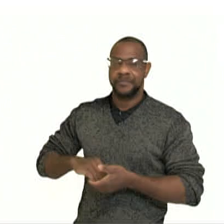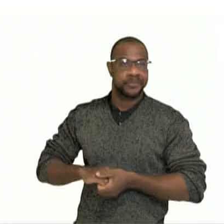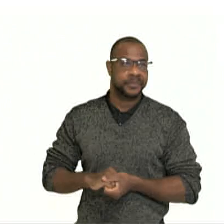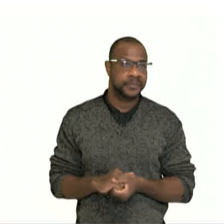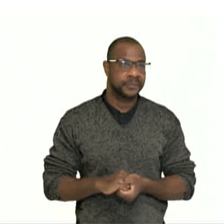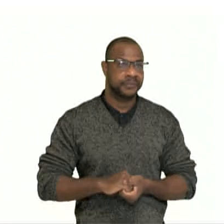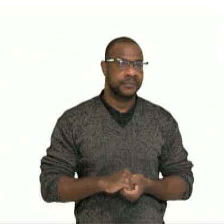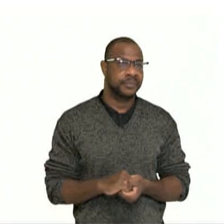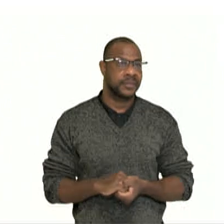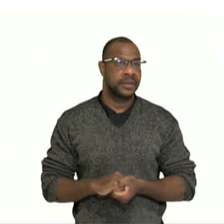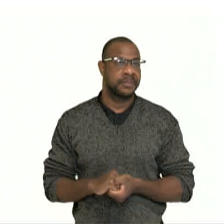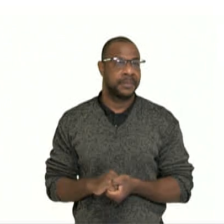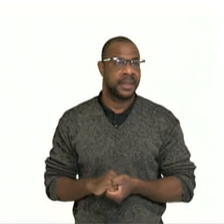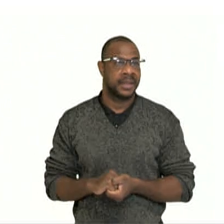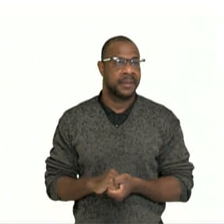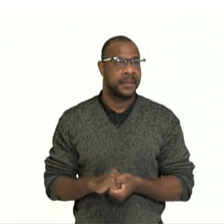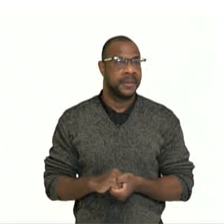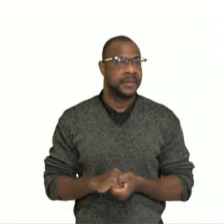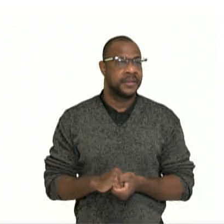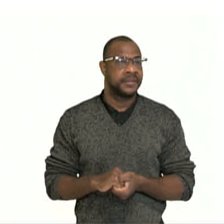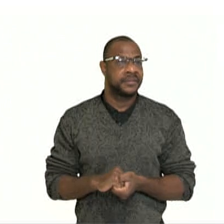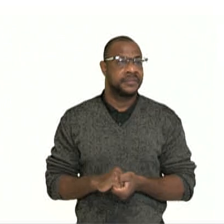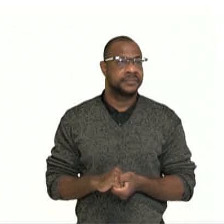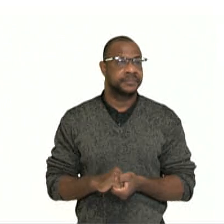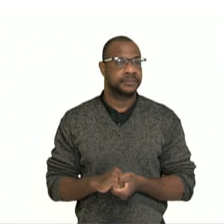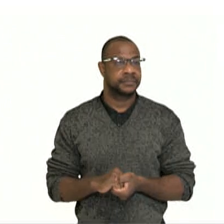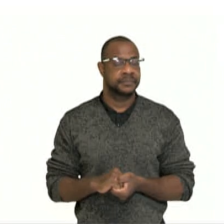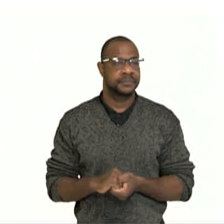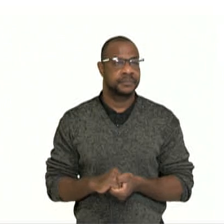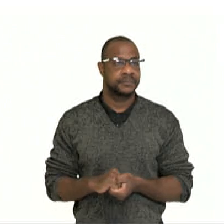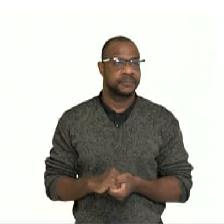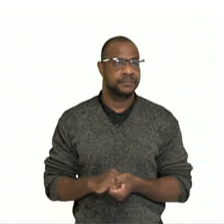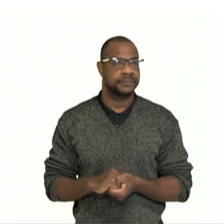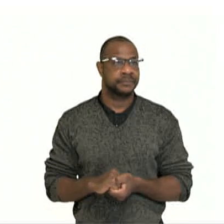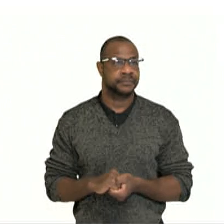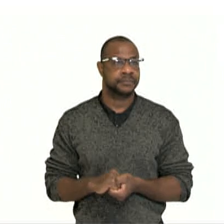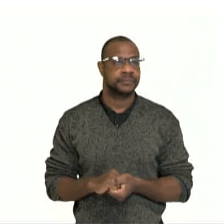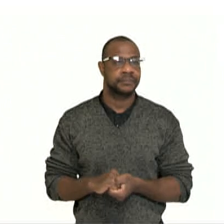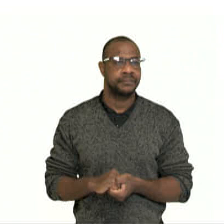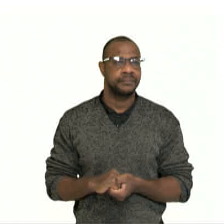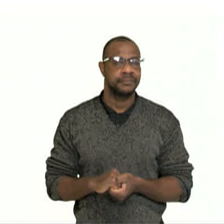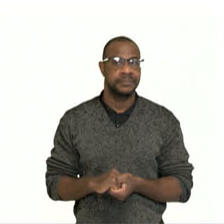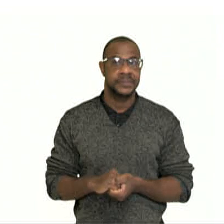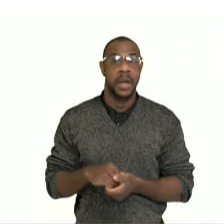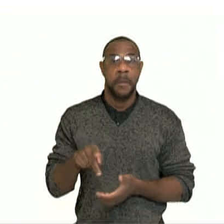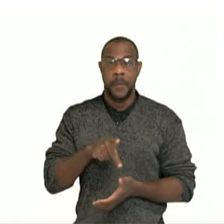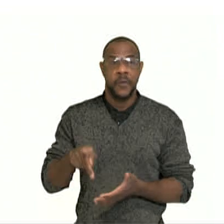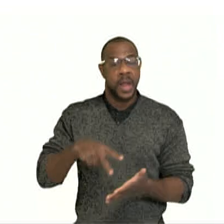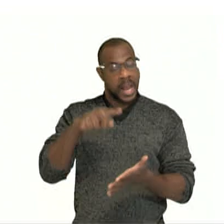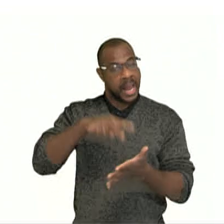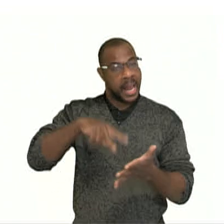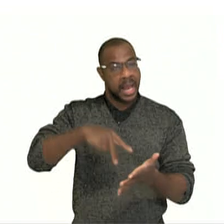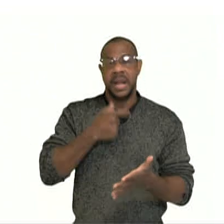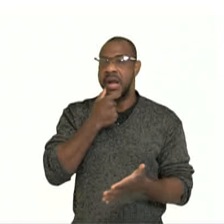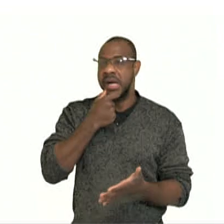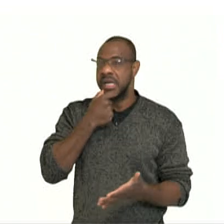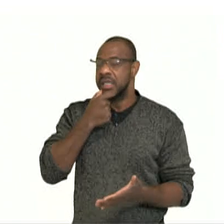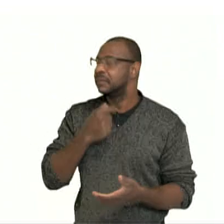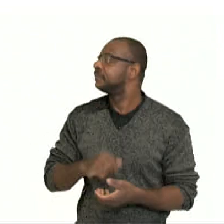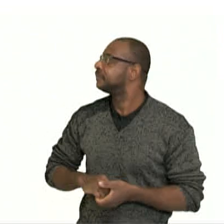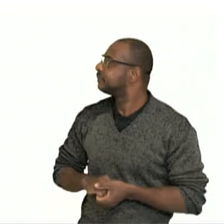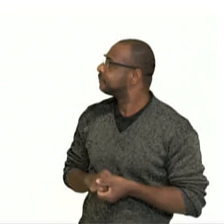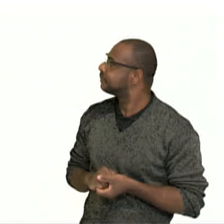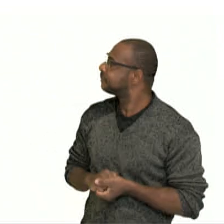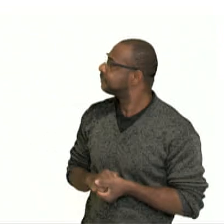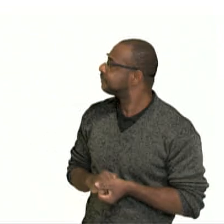How is your new house in Dublin? Brother is in Dublin too. Name is Ruandad and he's got